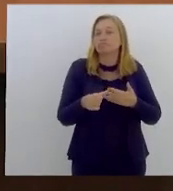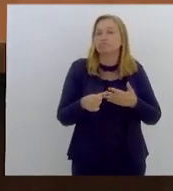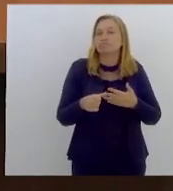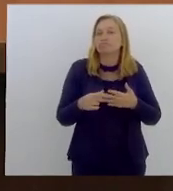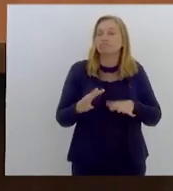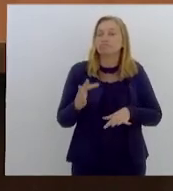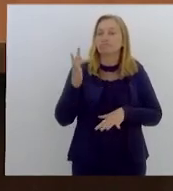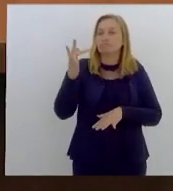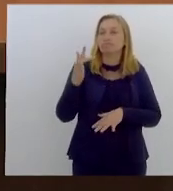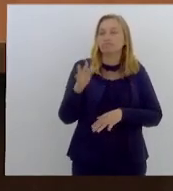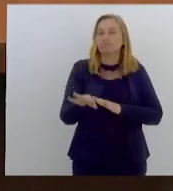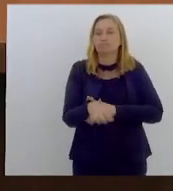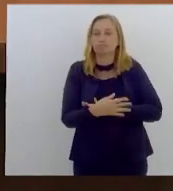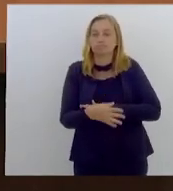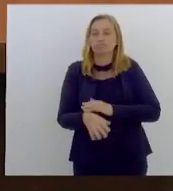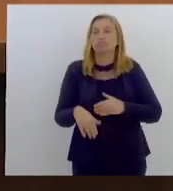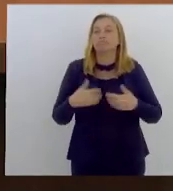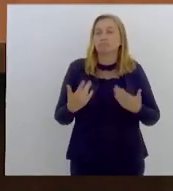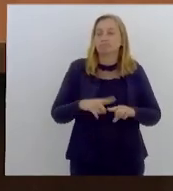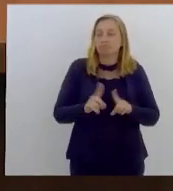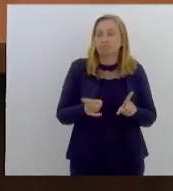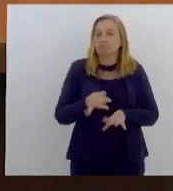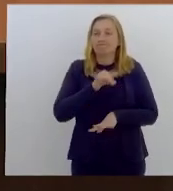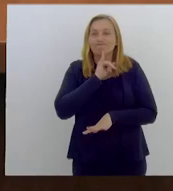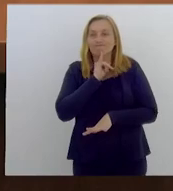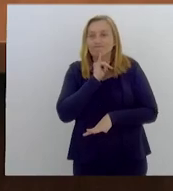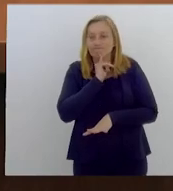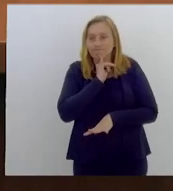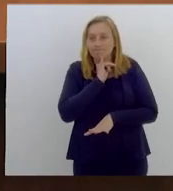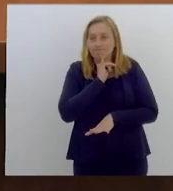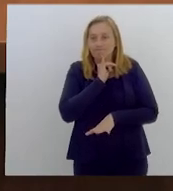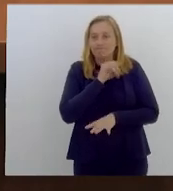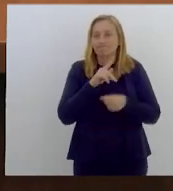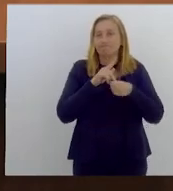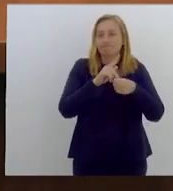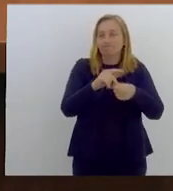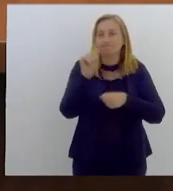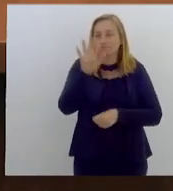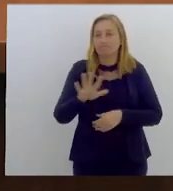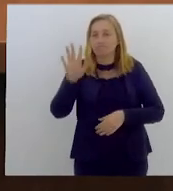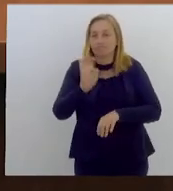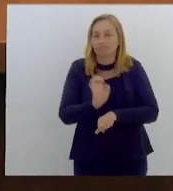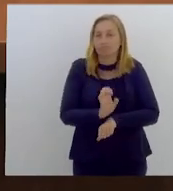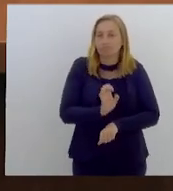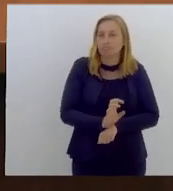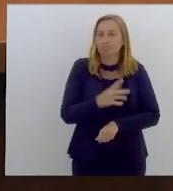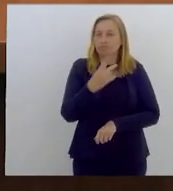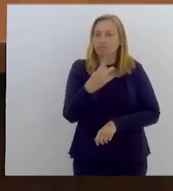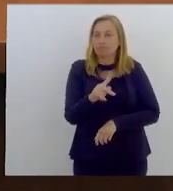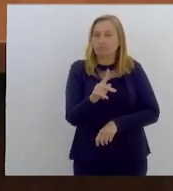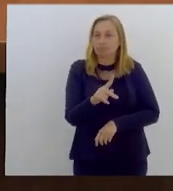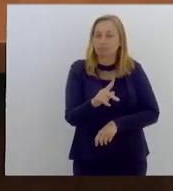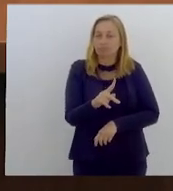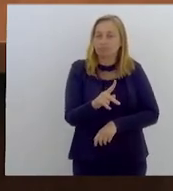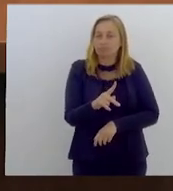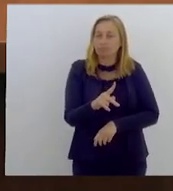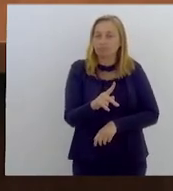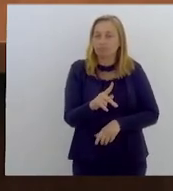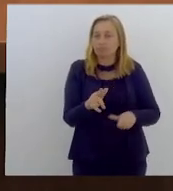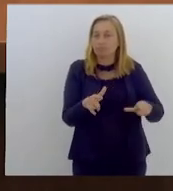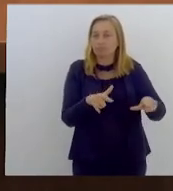dos companheiros taxistas. Mas, infelizmente, a Procuradoria-Geral do Estado, em sua